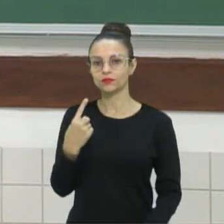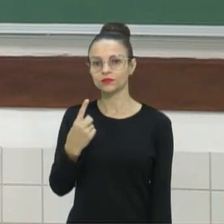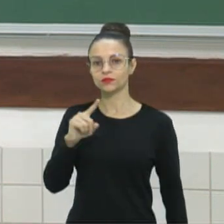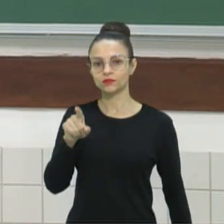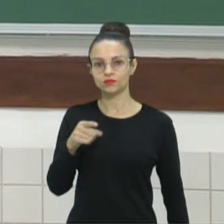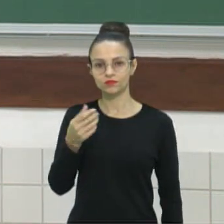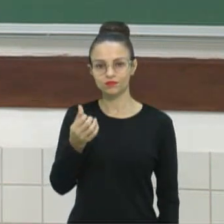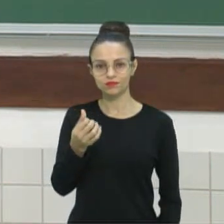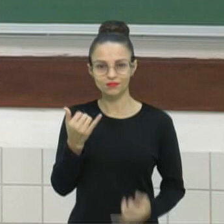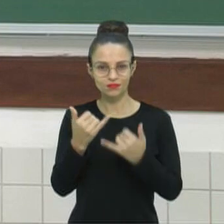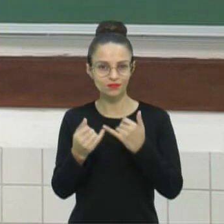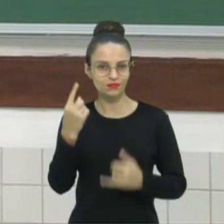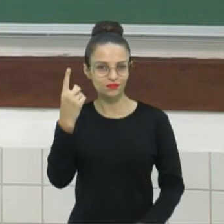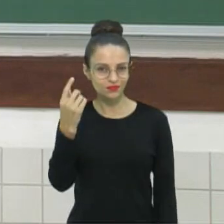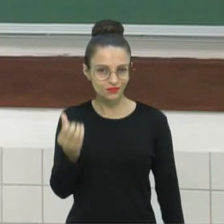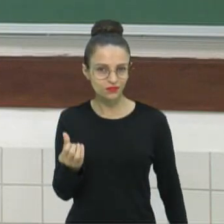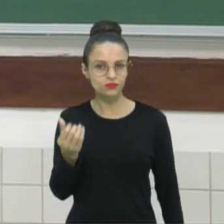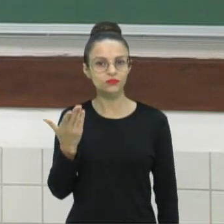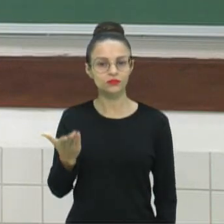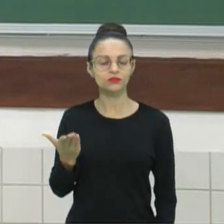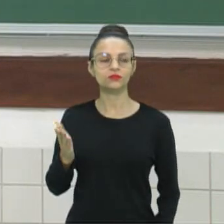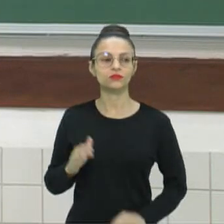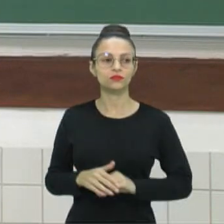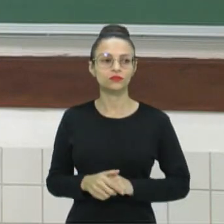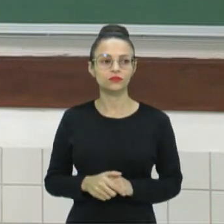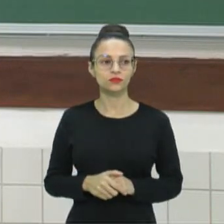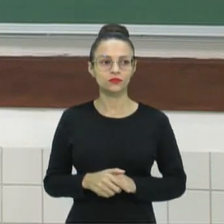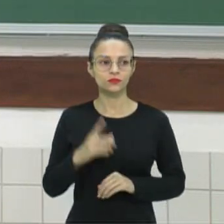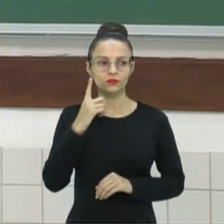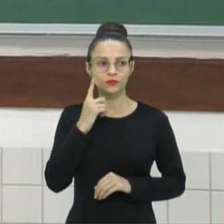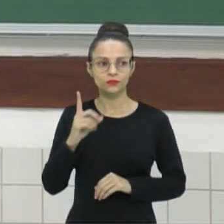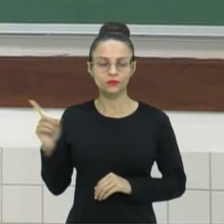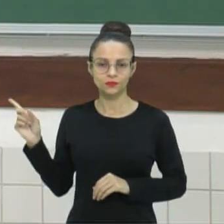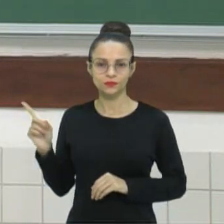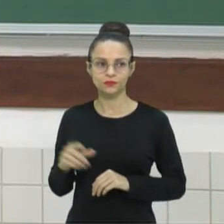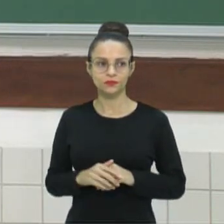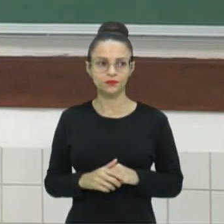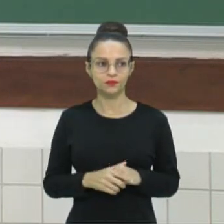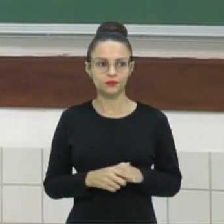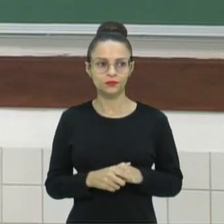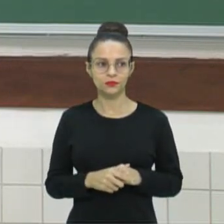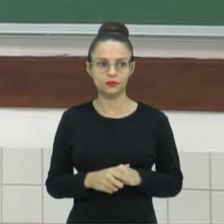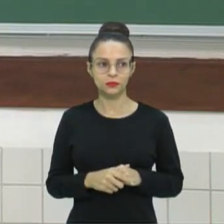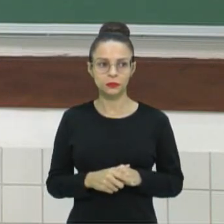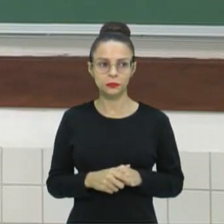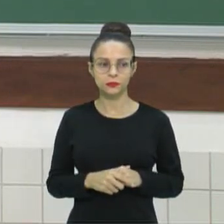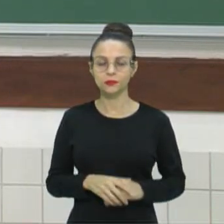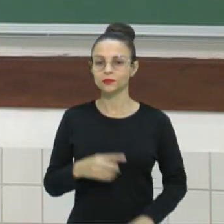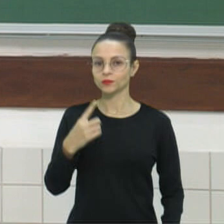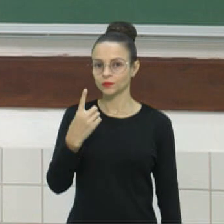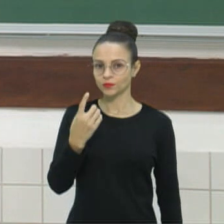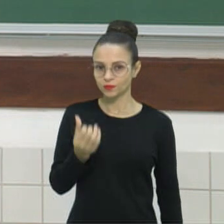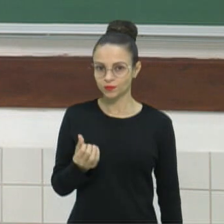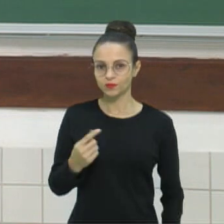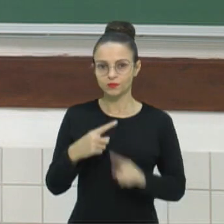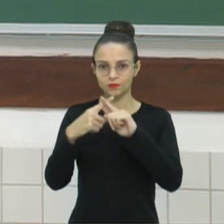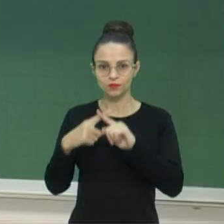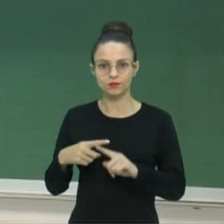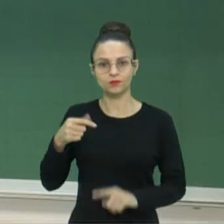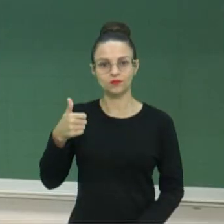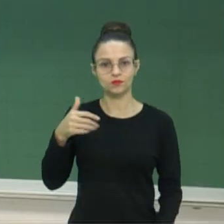cheirando a 16. Então, o que você pode fazer? Veja aqui a jogadinha, né? Eu posso fazer que isso aqui é 16 vezes